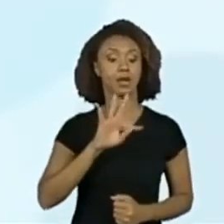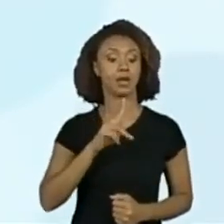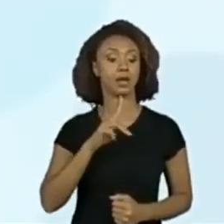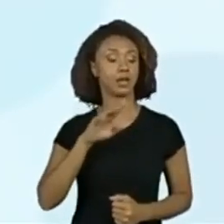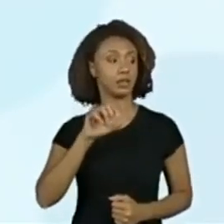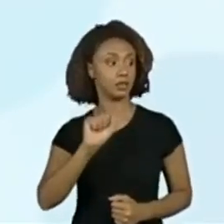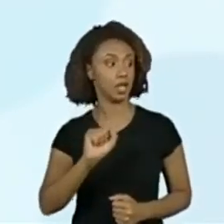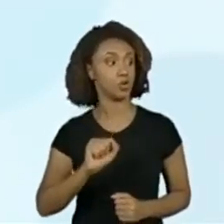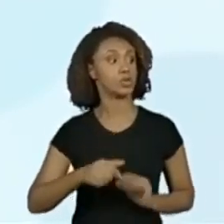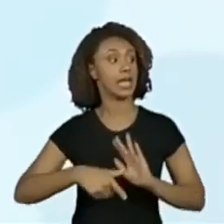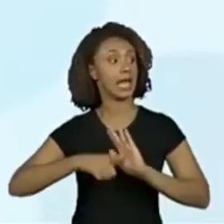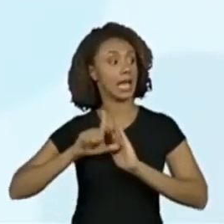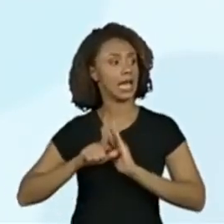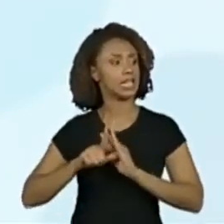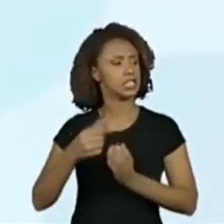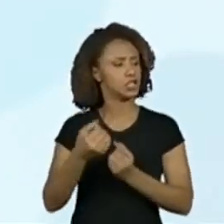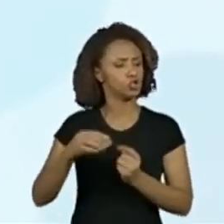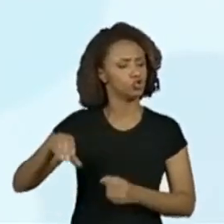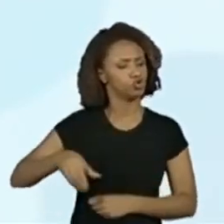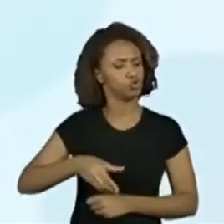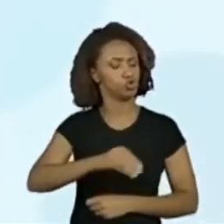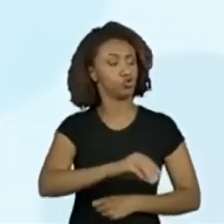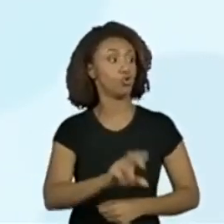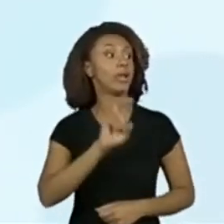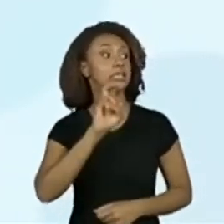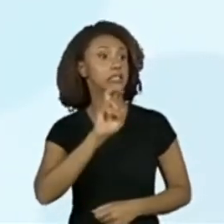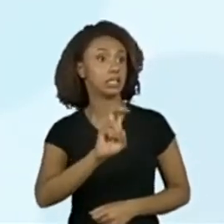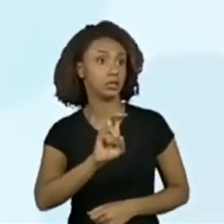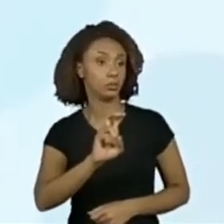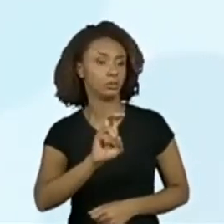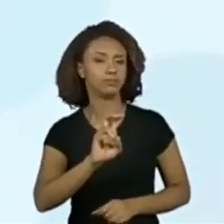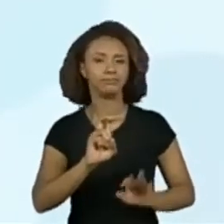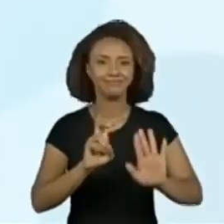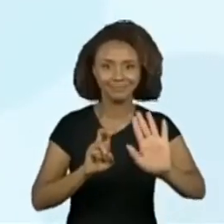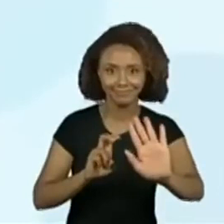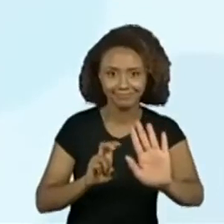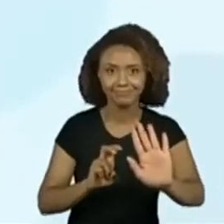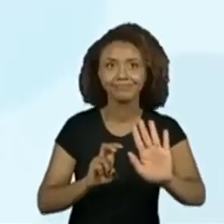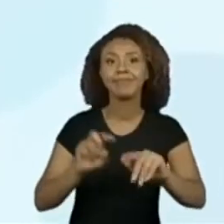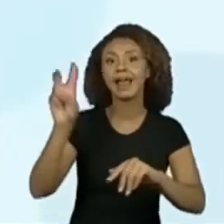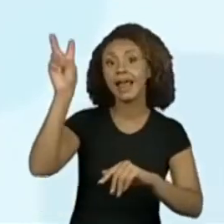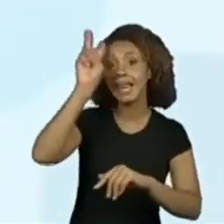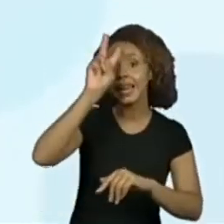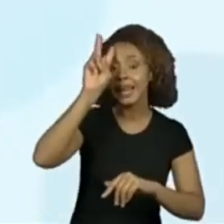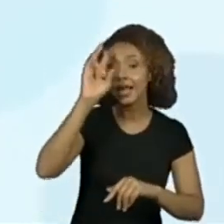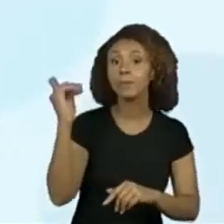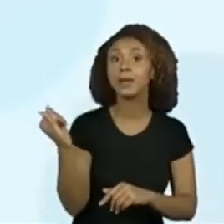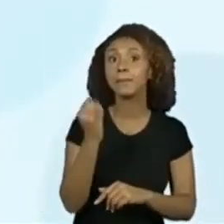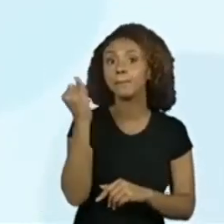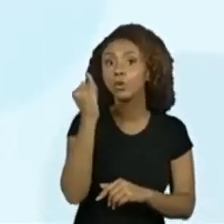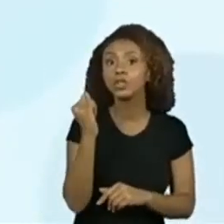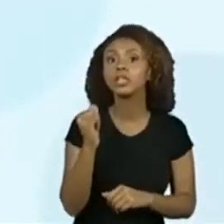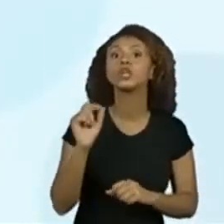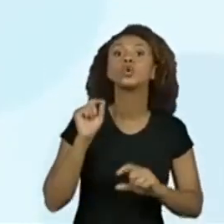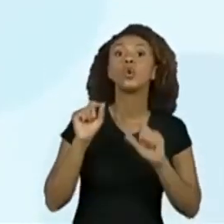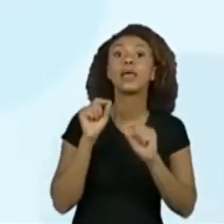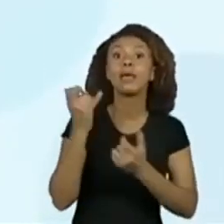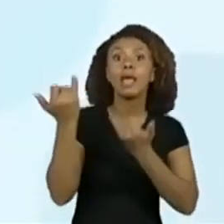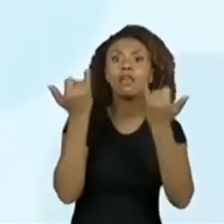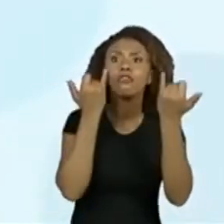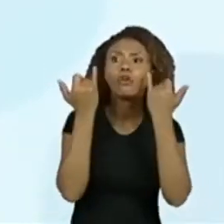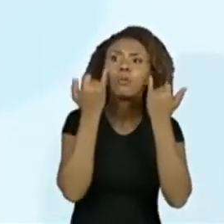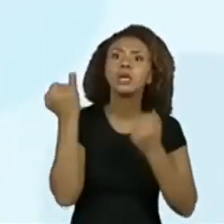carrinhos é importante nós já conversamos sobre isso fazer a marcação aí grifar